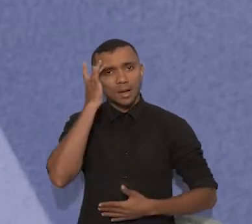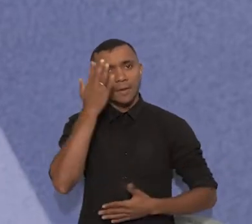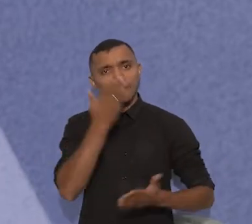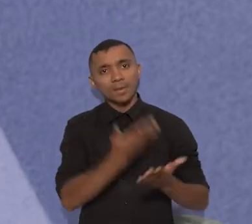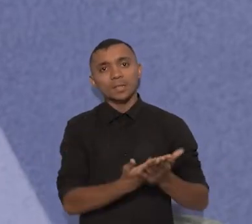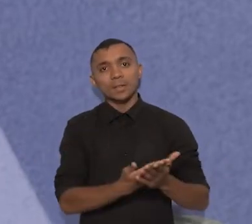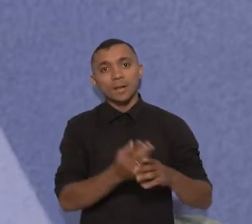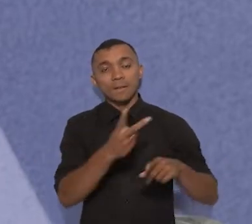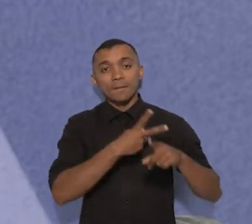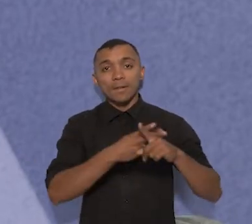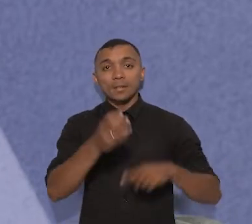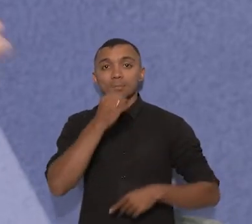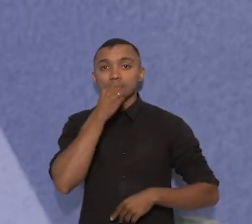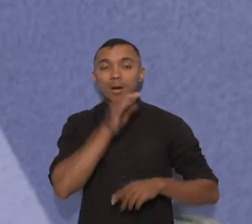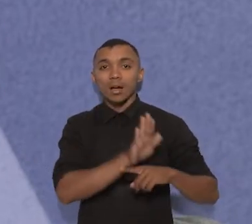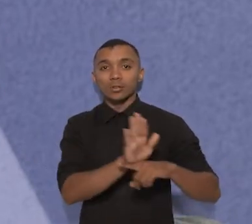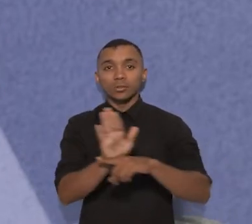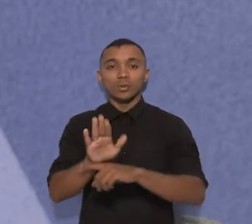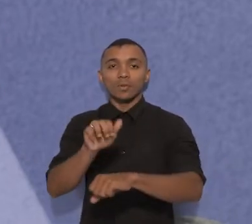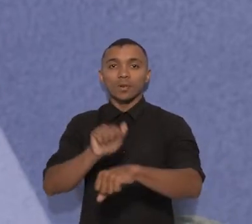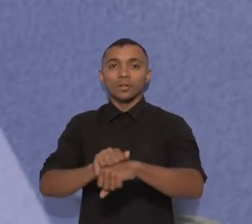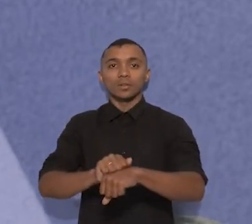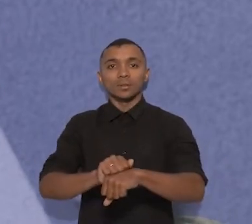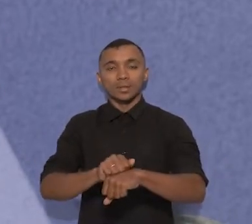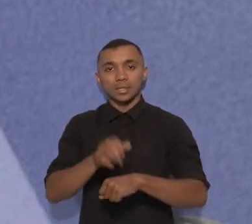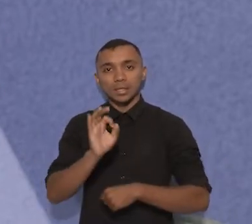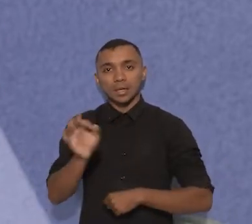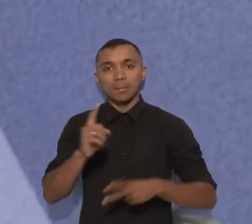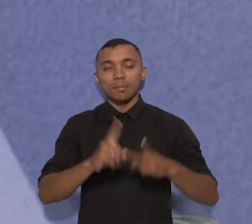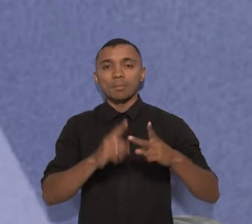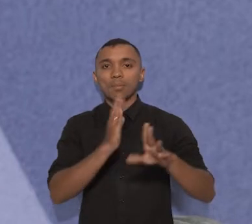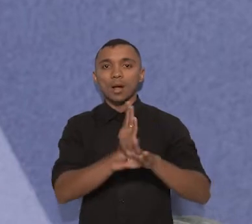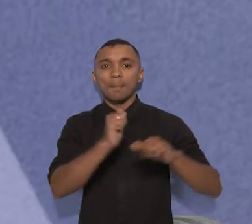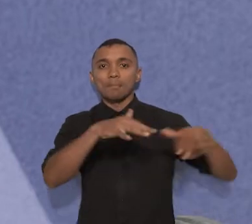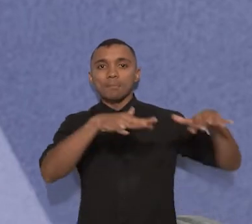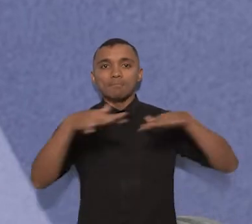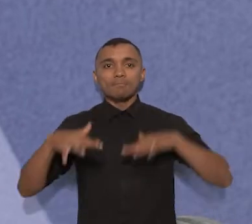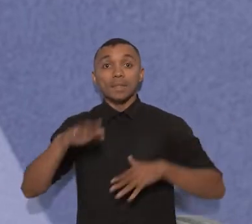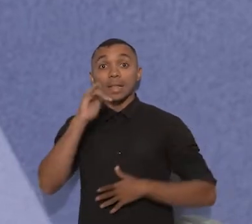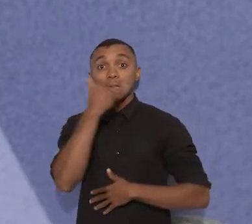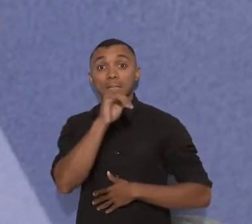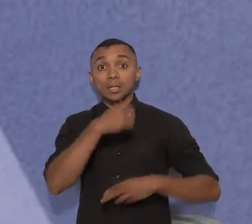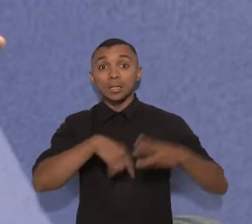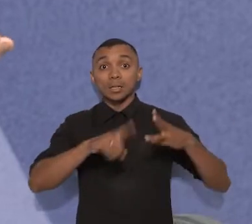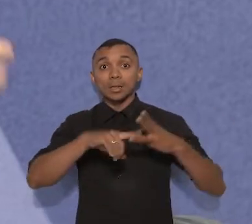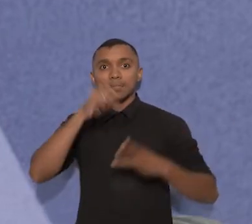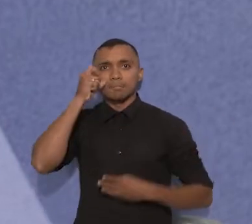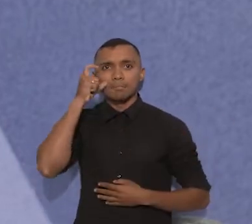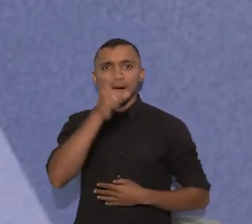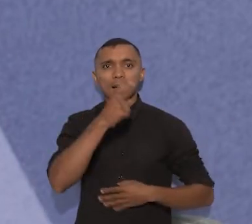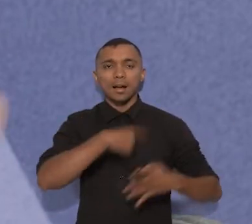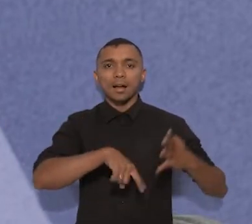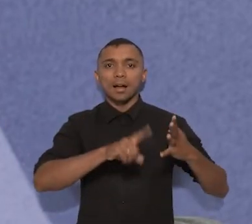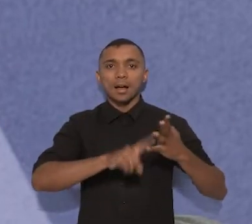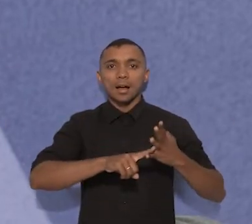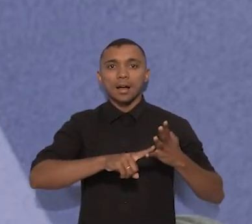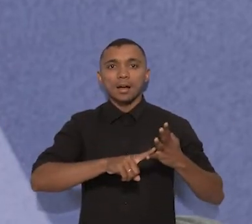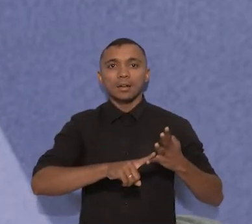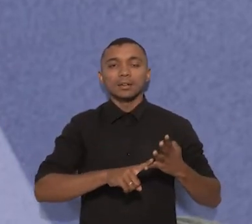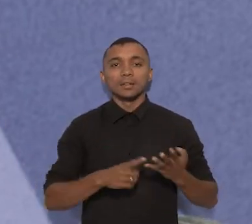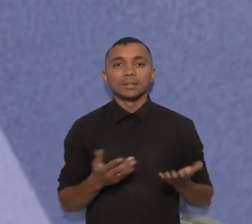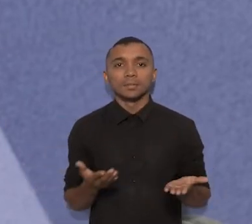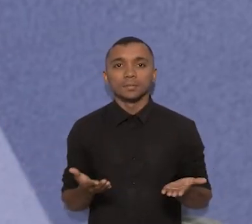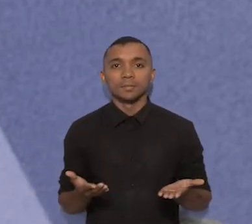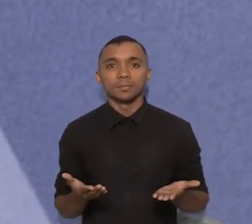muito importante para o Fortaleza, do ponto de vista moral, de energia, de capacidade, de reação. Mas o próprio Vojvoda,